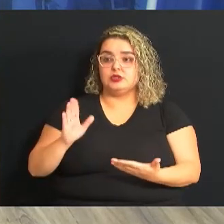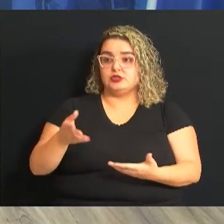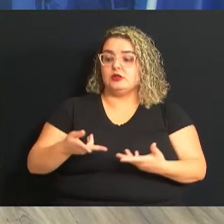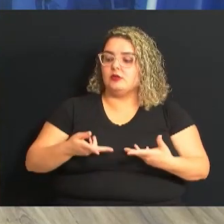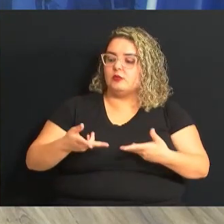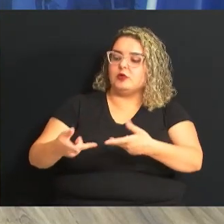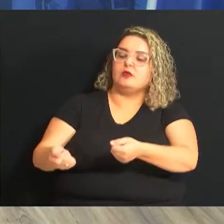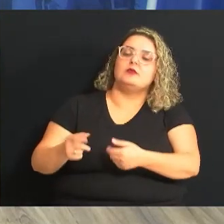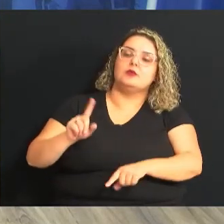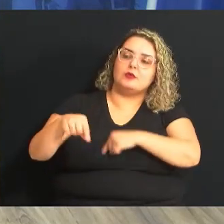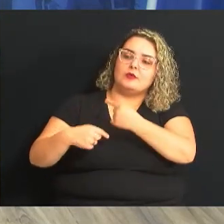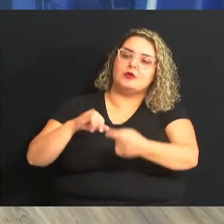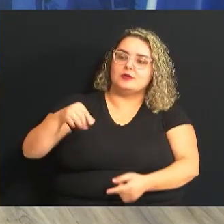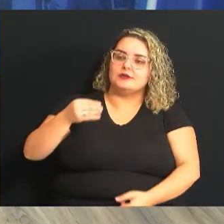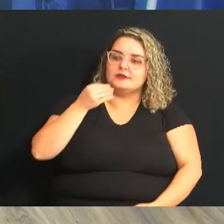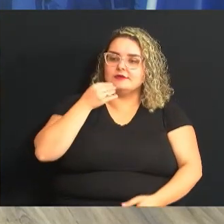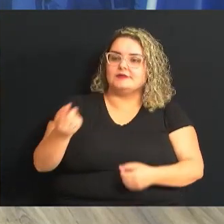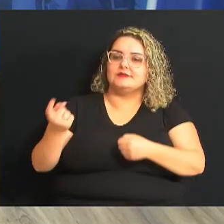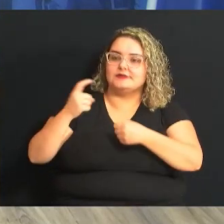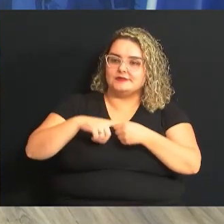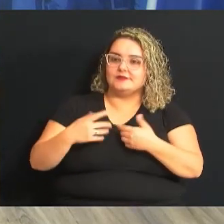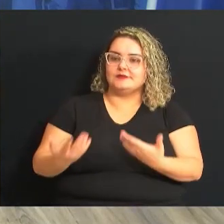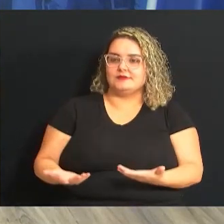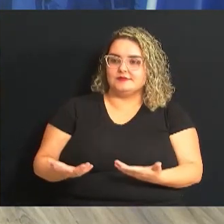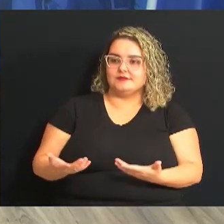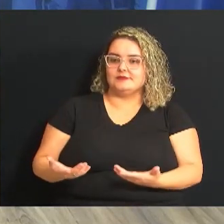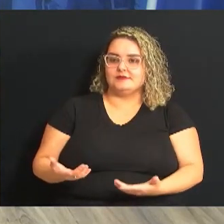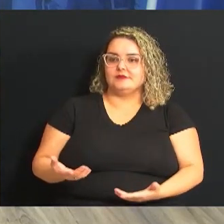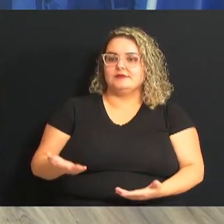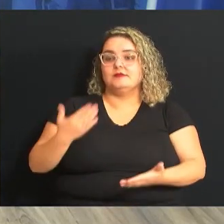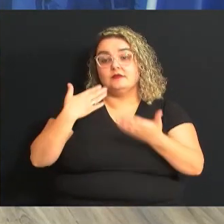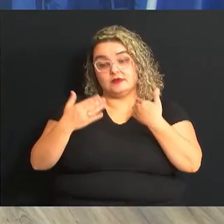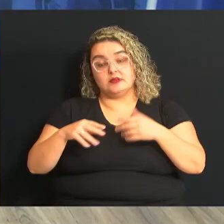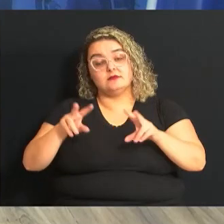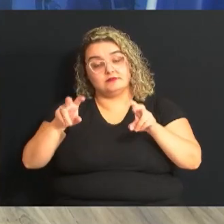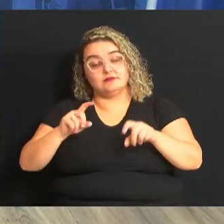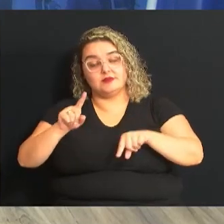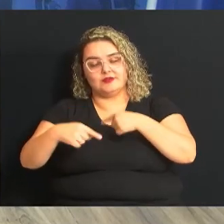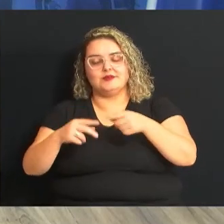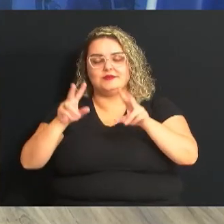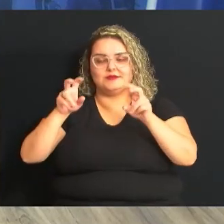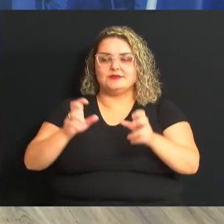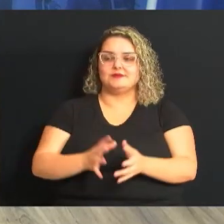maior praticidade em mobilizar a quantidade determinada de tropas, de equipamentos,